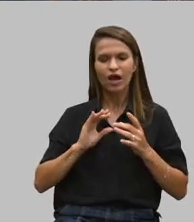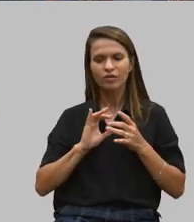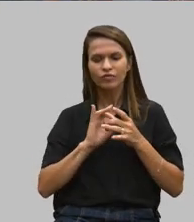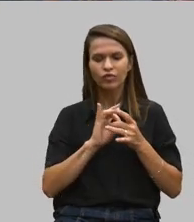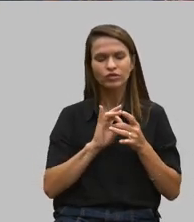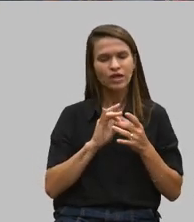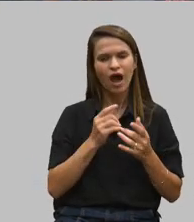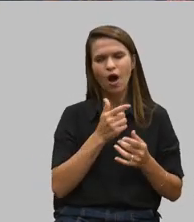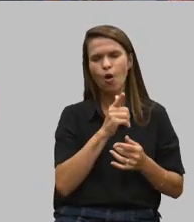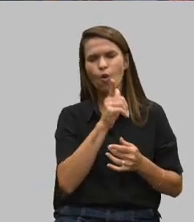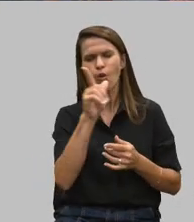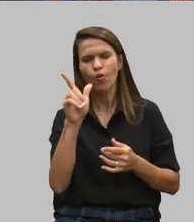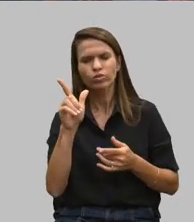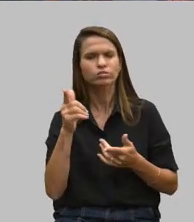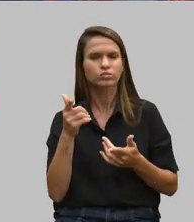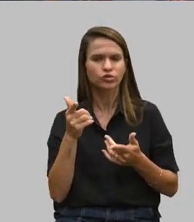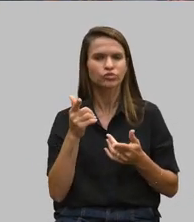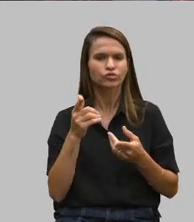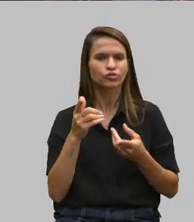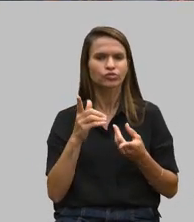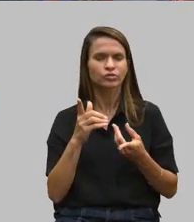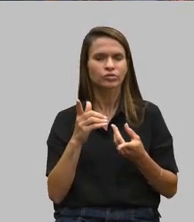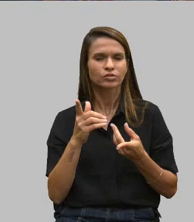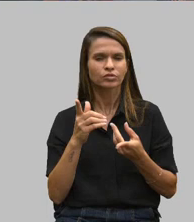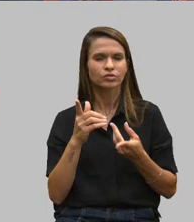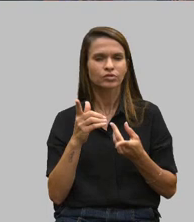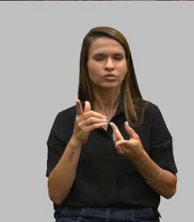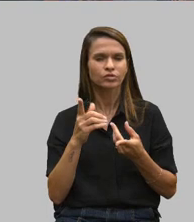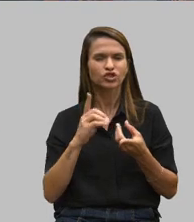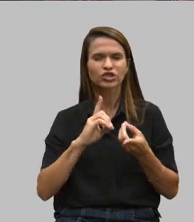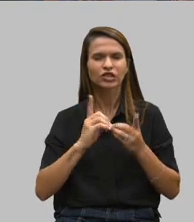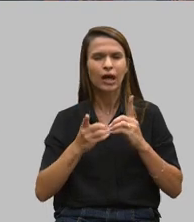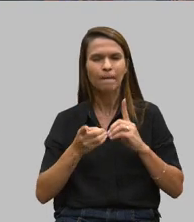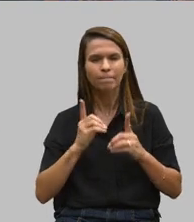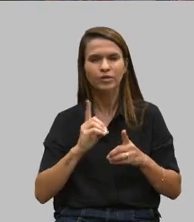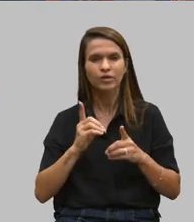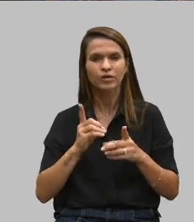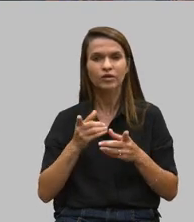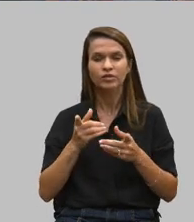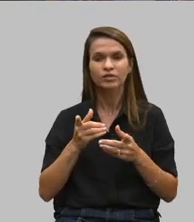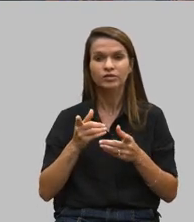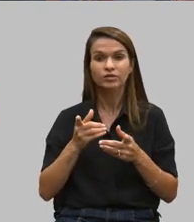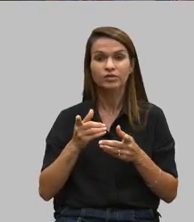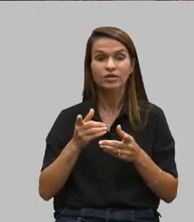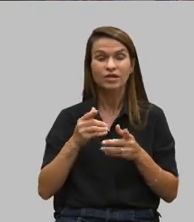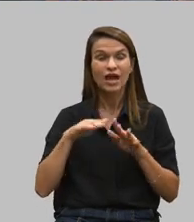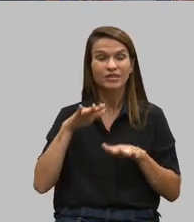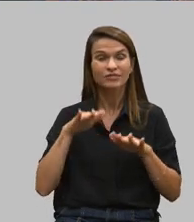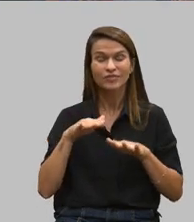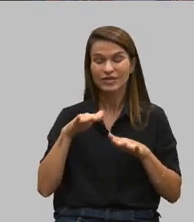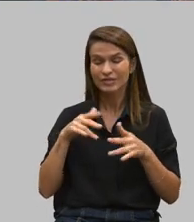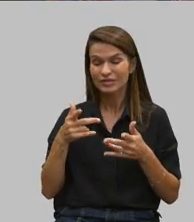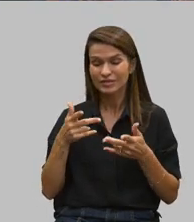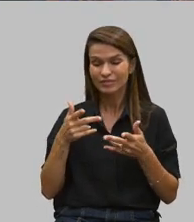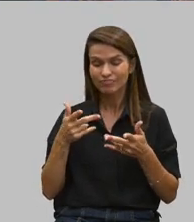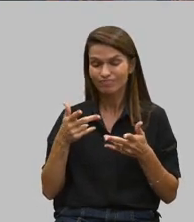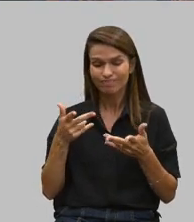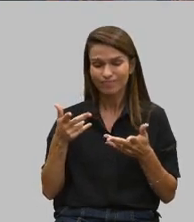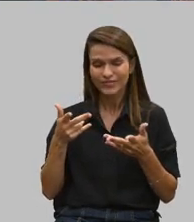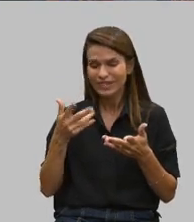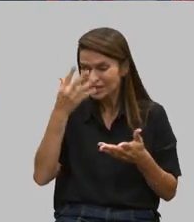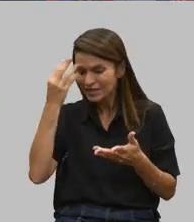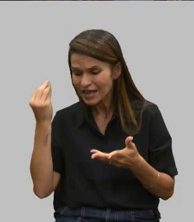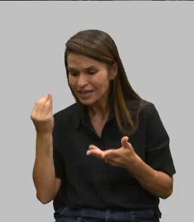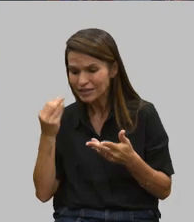outras dinâmicas que não seja apenas aquela de ver o desenvolvimento das crianças que é o foco principal que vocês no dia a dia tem